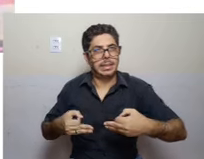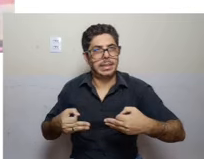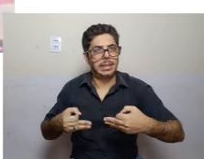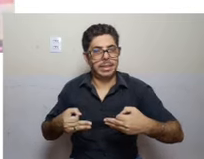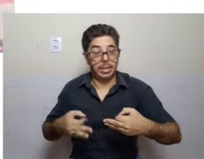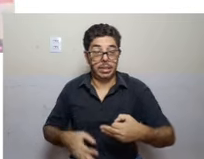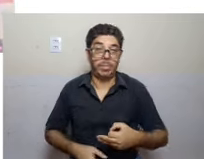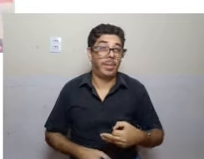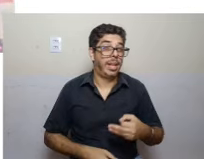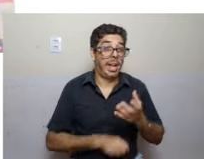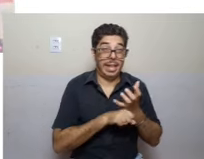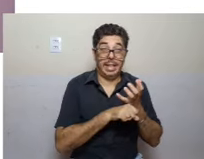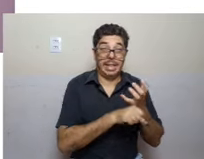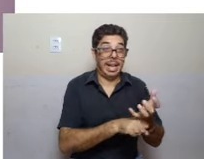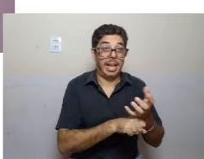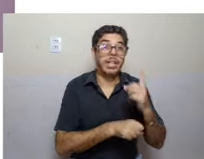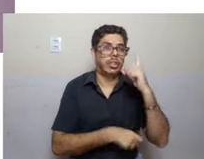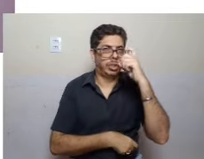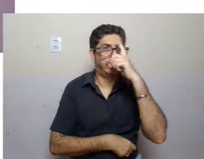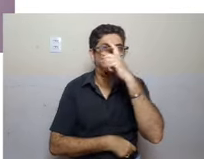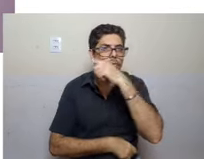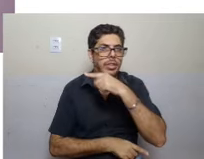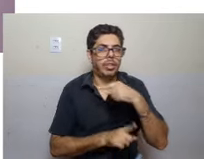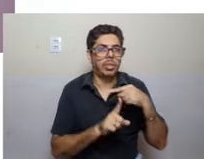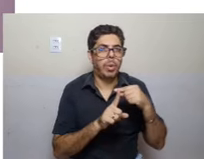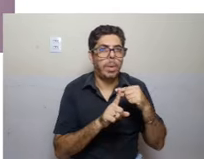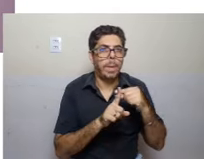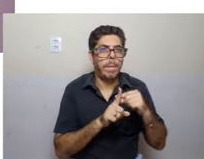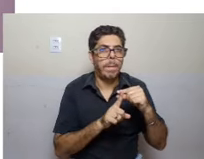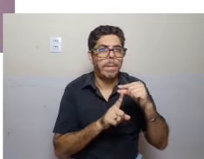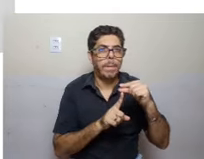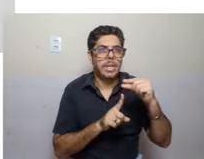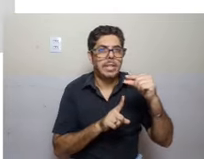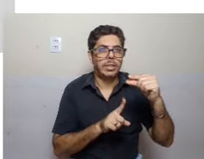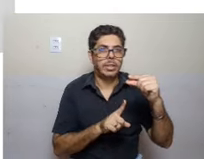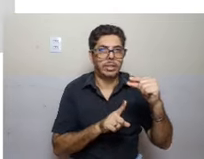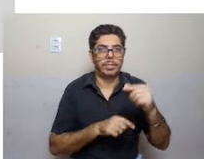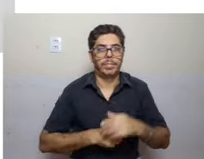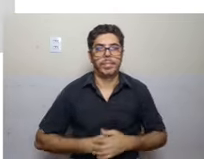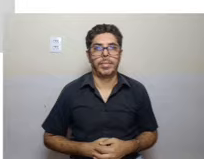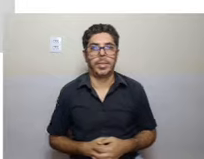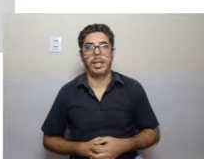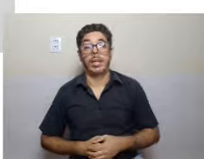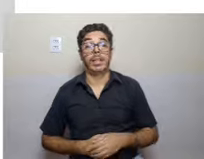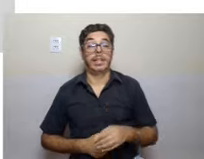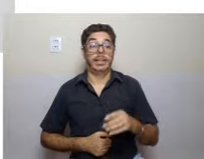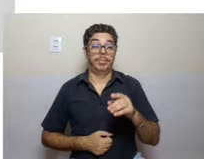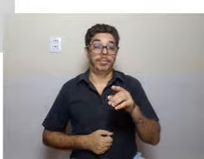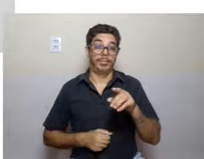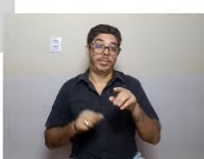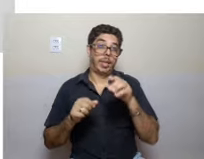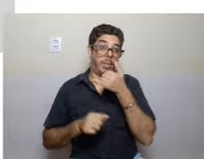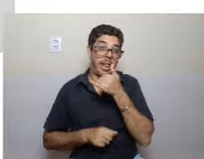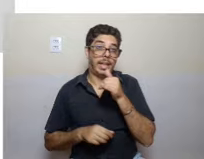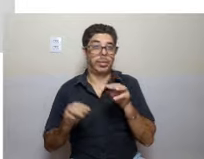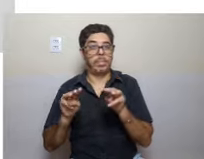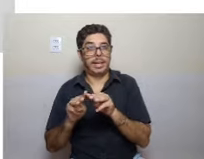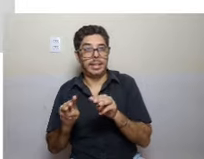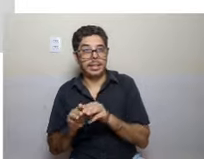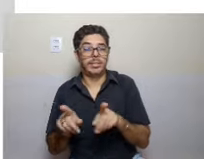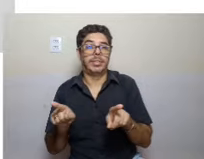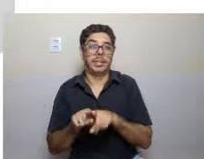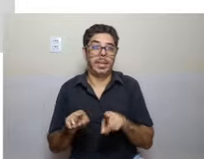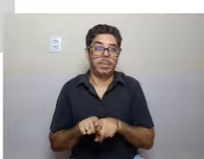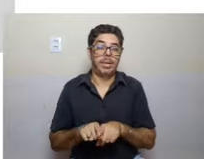do que medir a carga elétrica. Finalmente, todo o formalismo do magnetismo, na verdade, de toda a eletrodinâmica, incluindo a análise